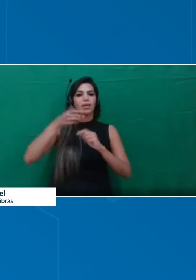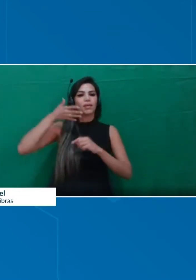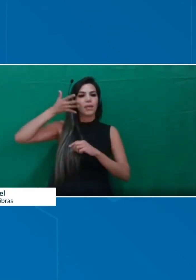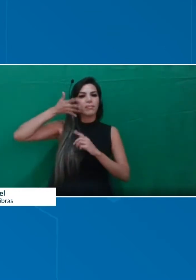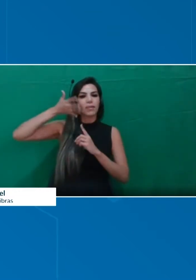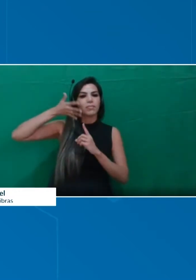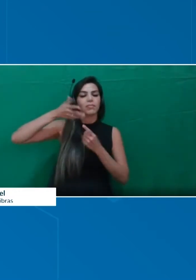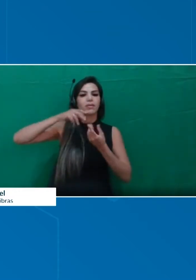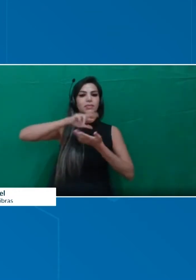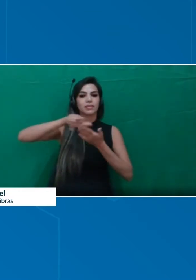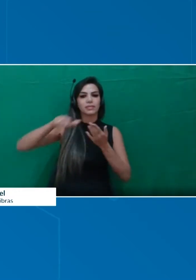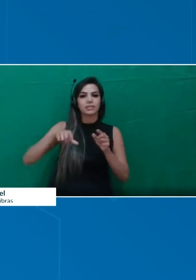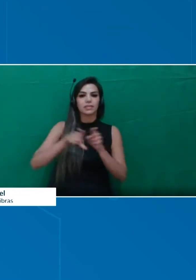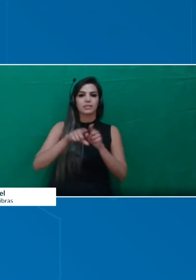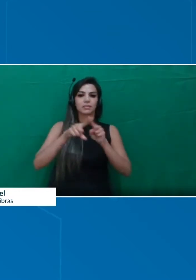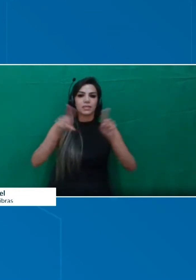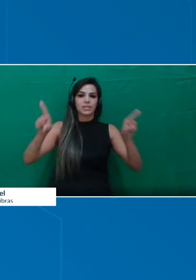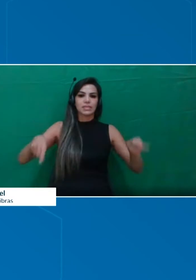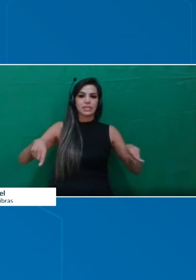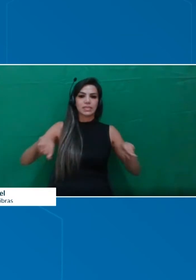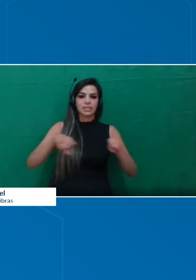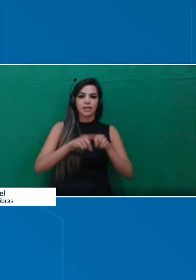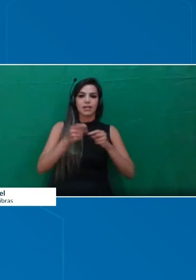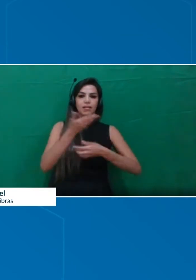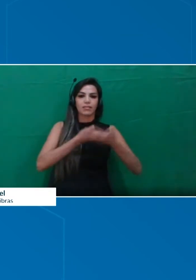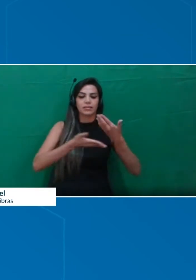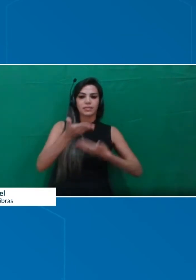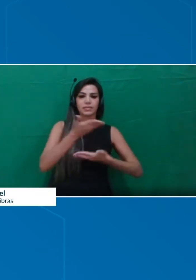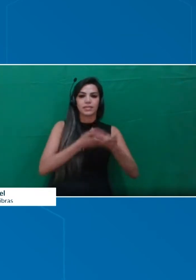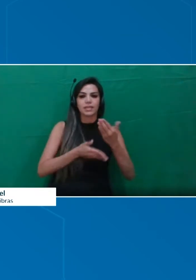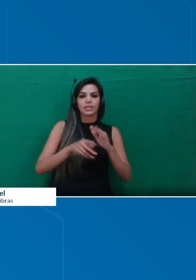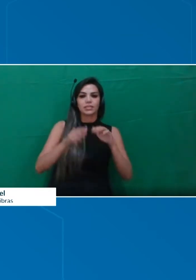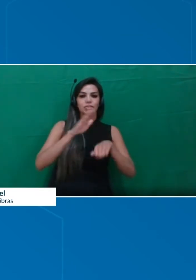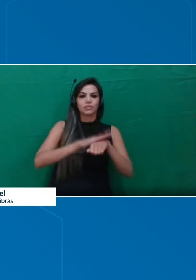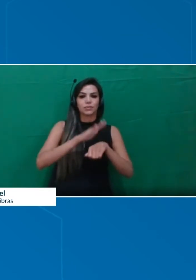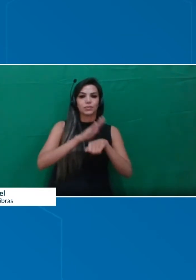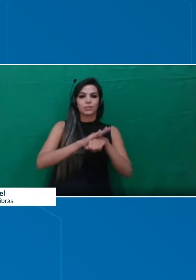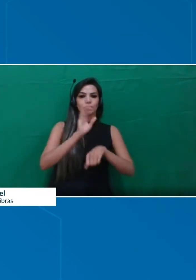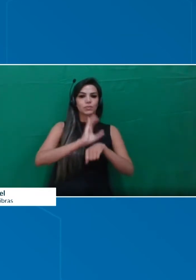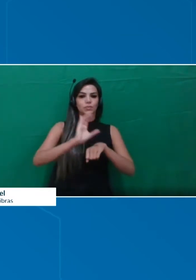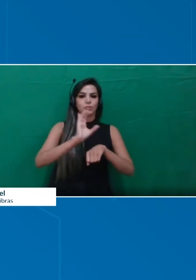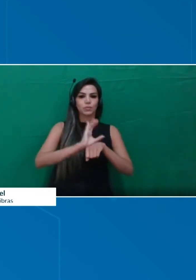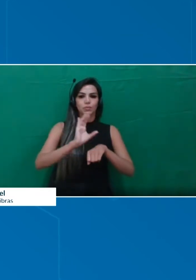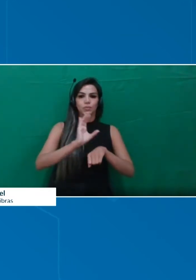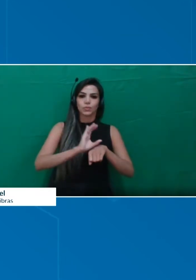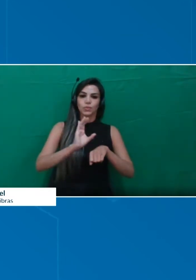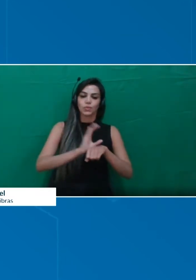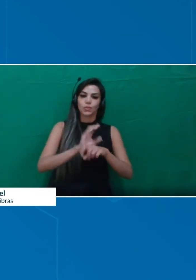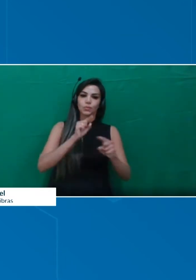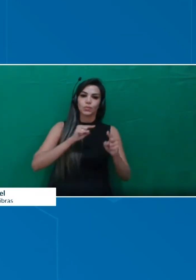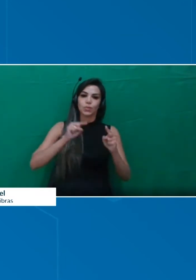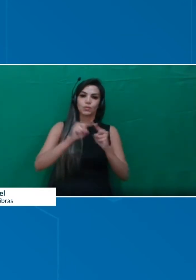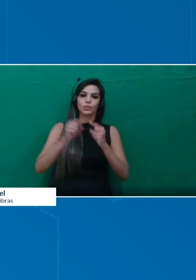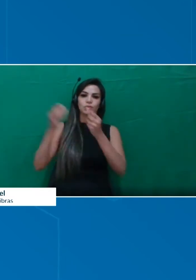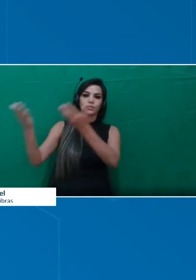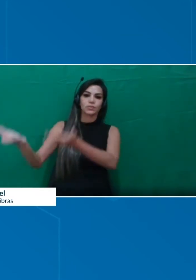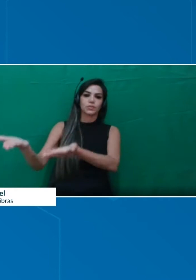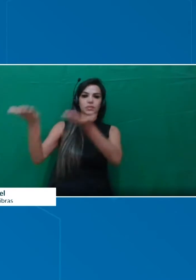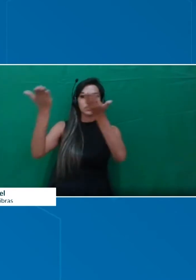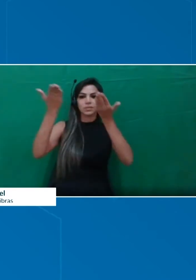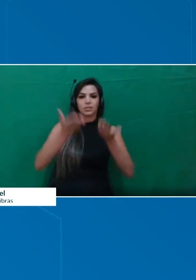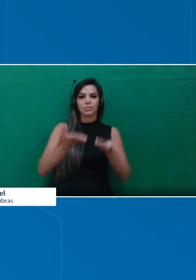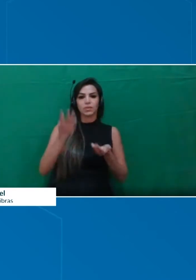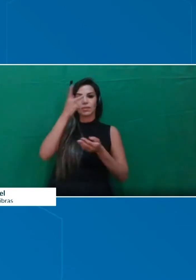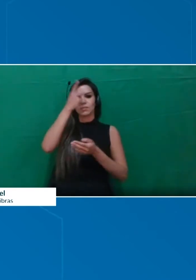salas interativas que os cursos montam, né, pensando especificamente nessa recepção a essa comunidade externa, né, e é